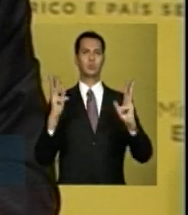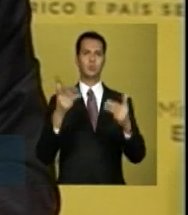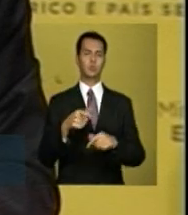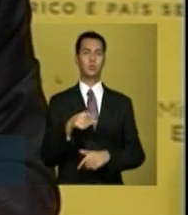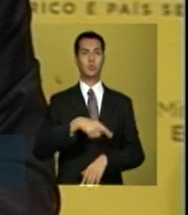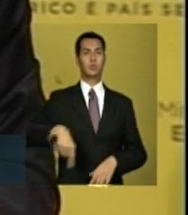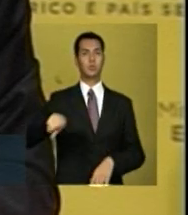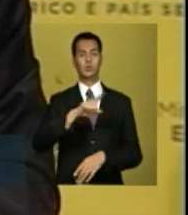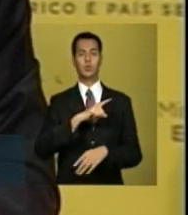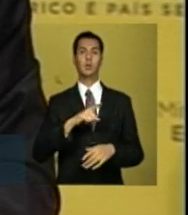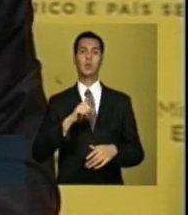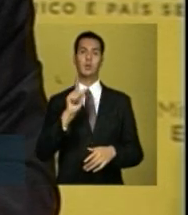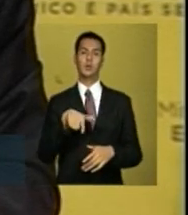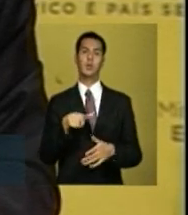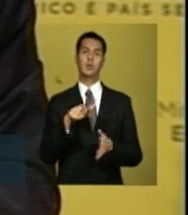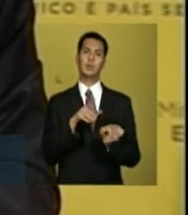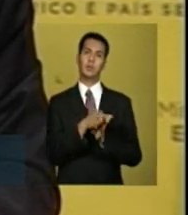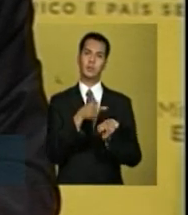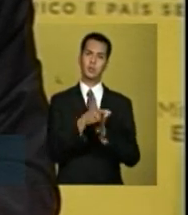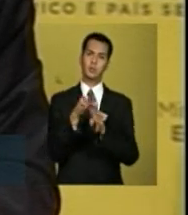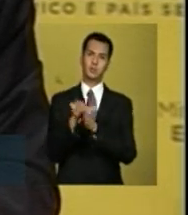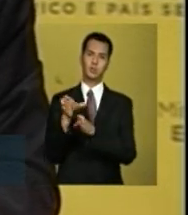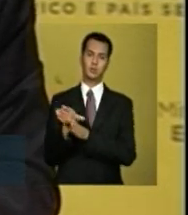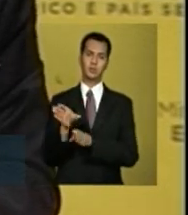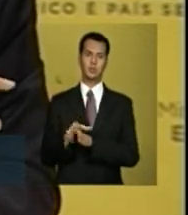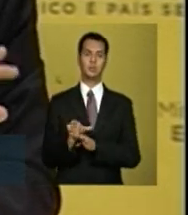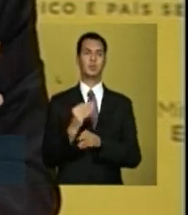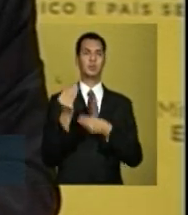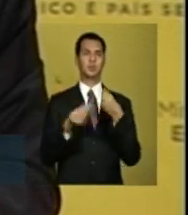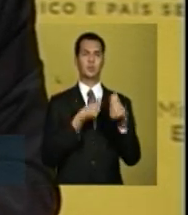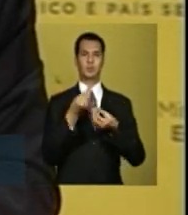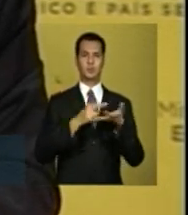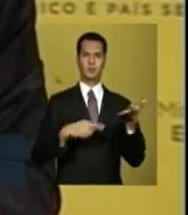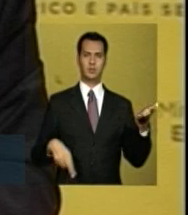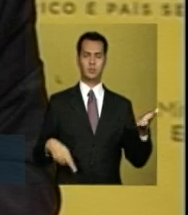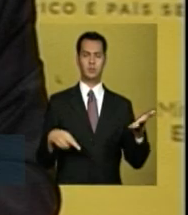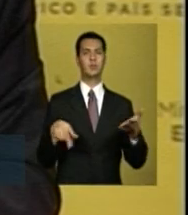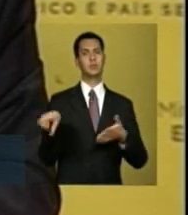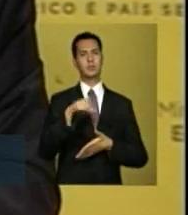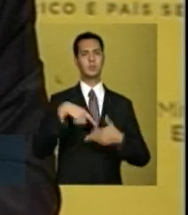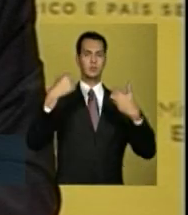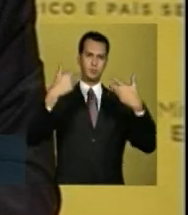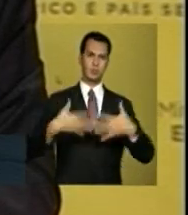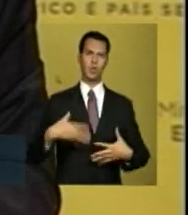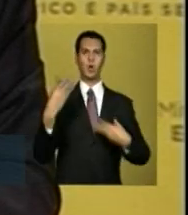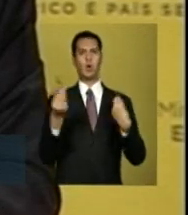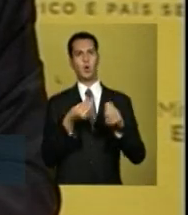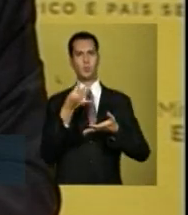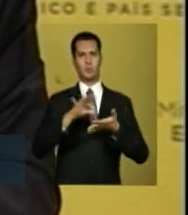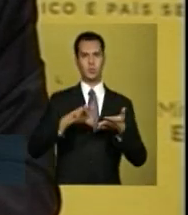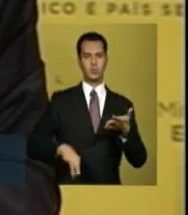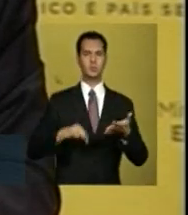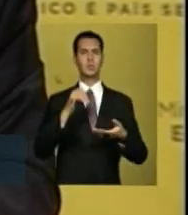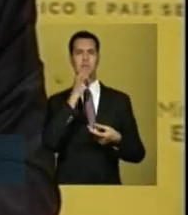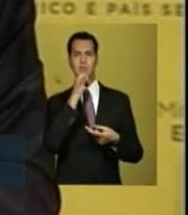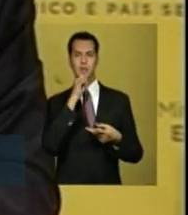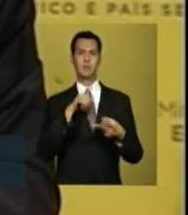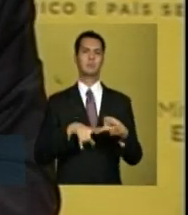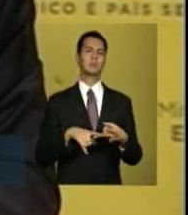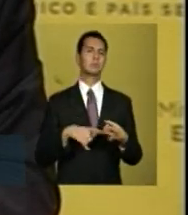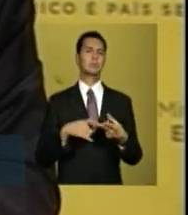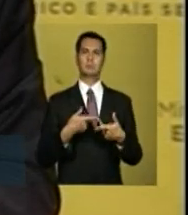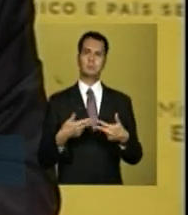a redação um guia completo não só diz quais são as exigências como é que ela é corrigida dá exemplos como